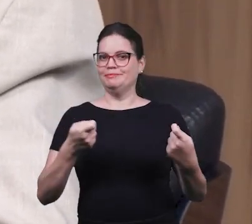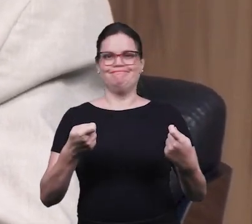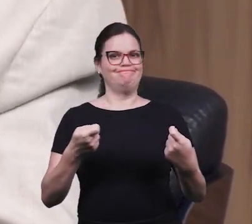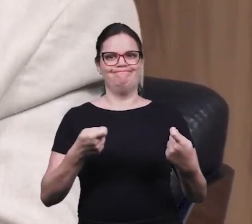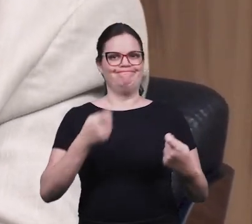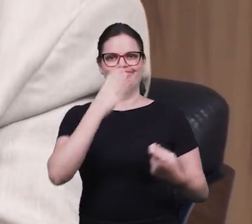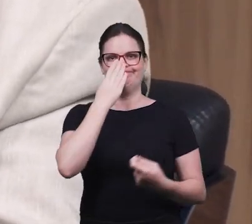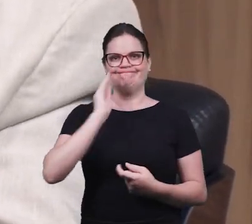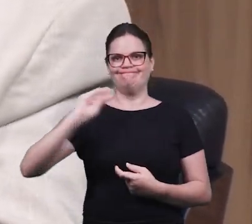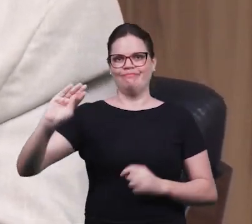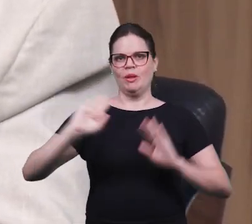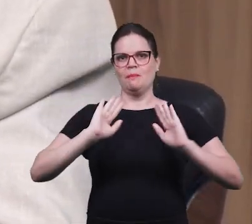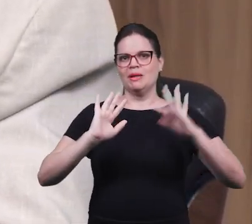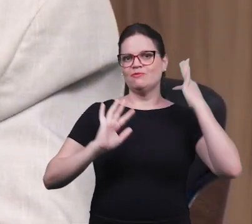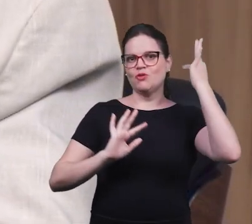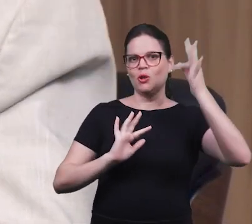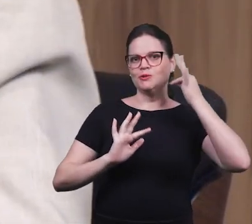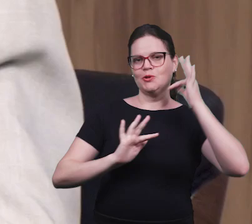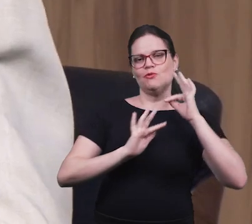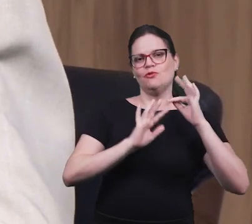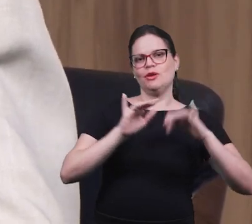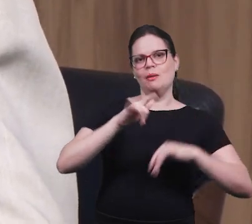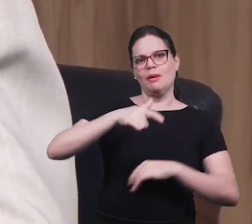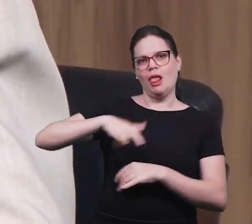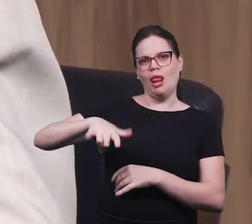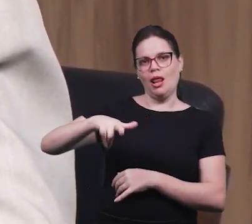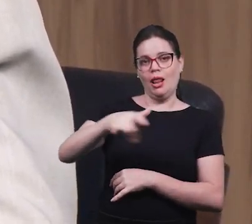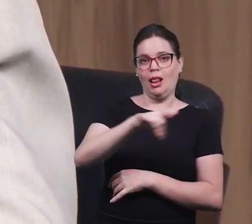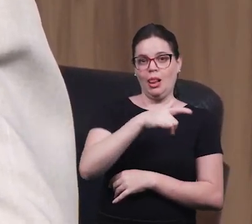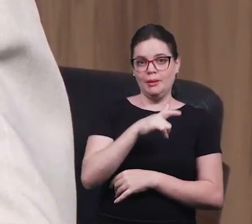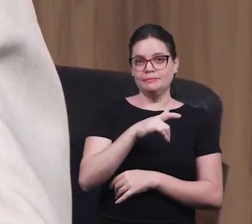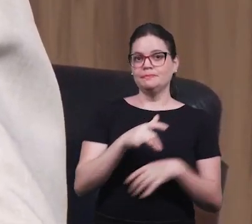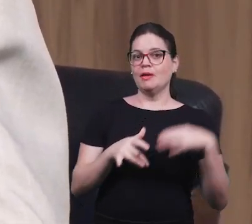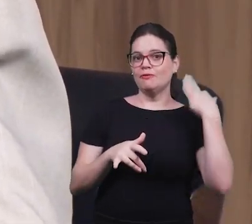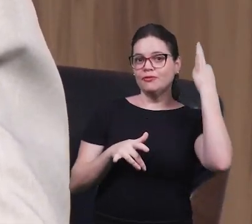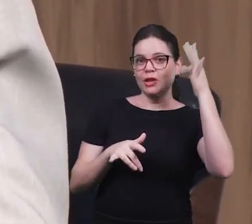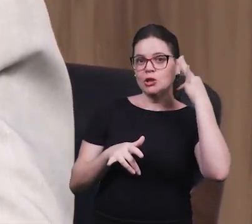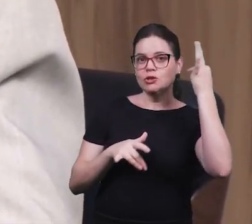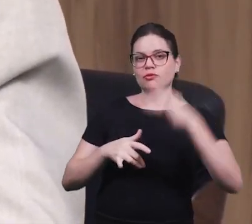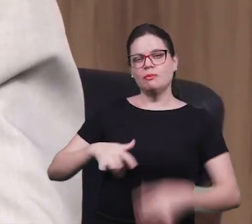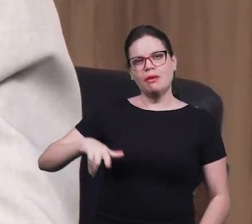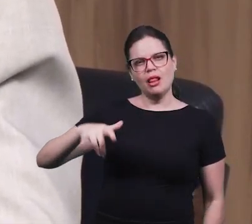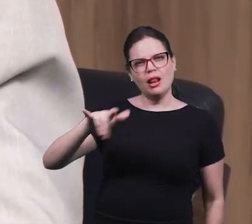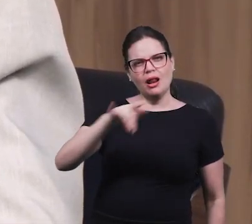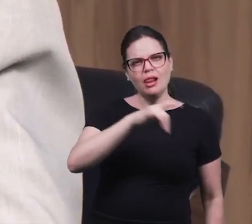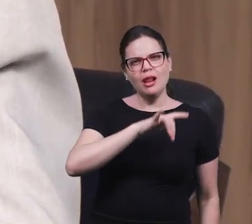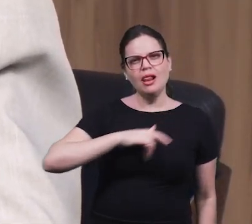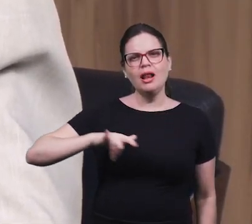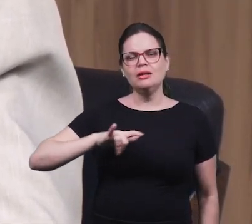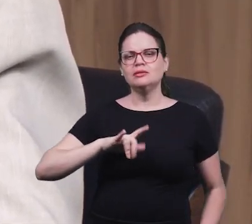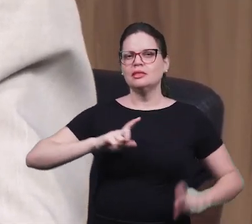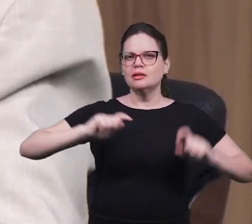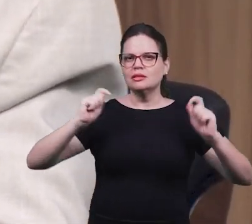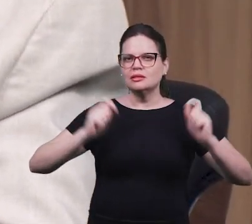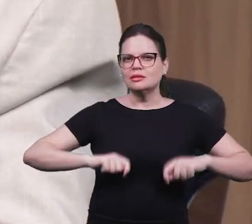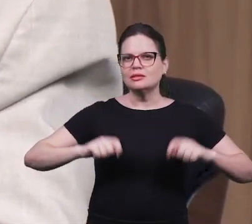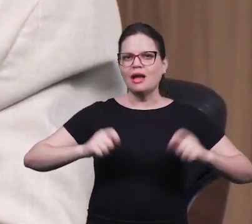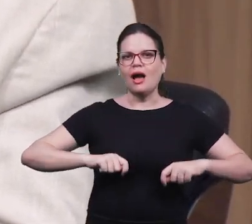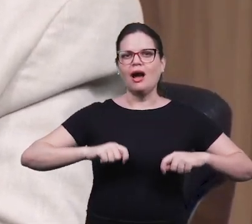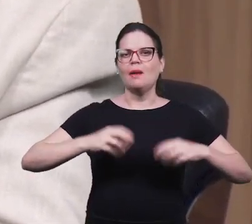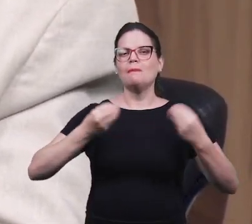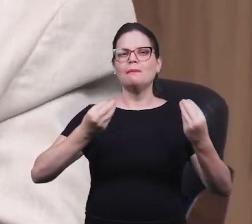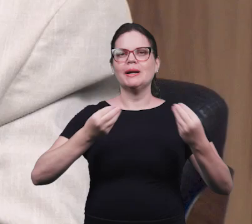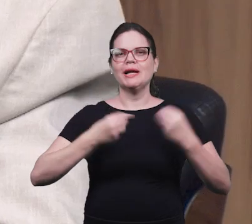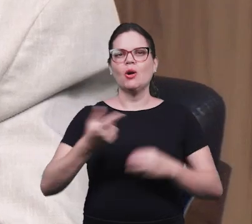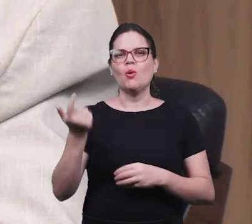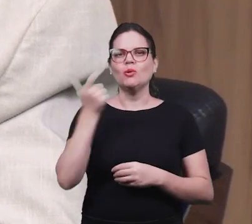uma operação filosófica. E a filosofia seria a única forma de explicar a razão.